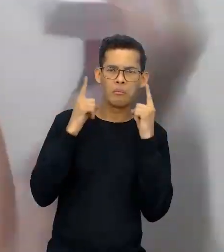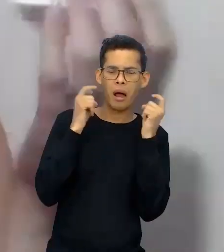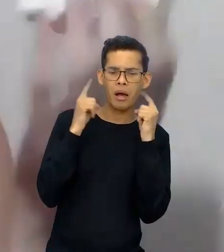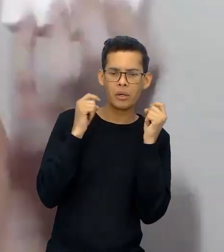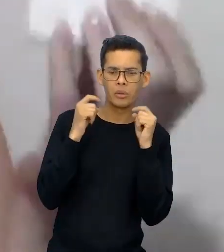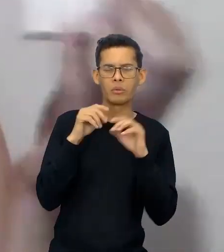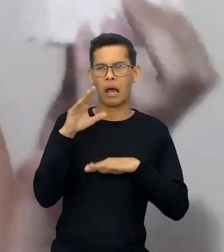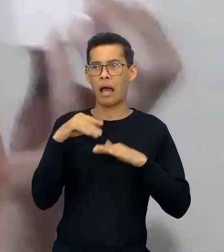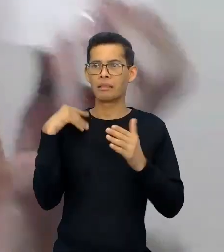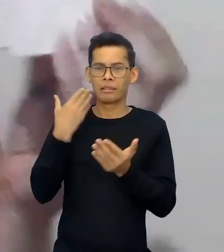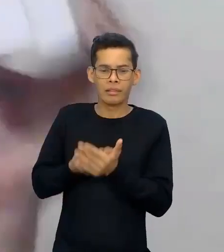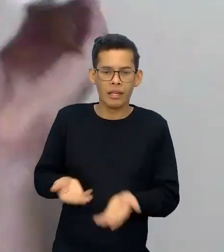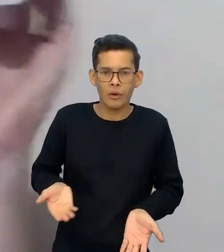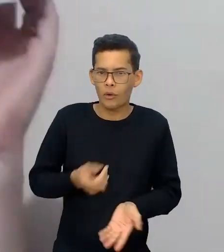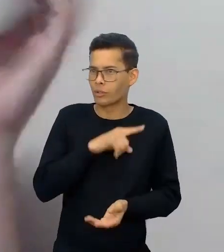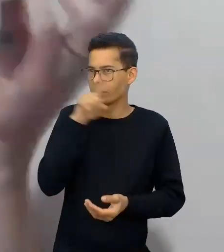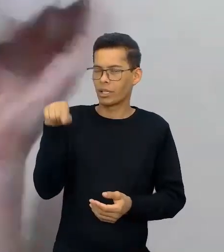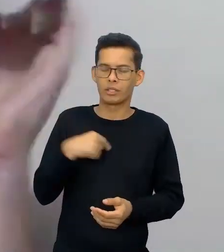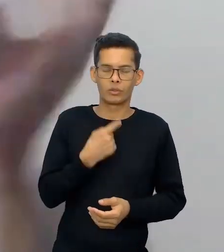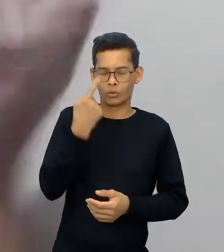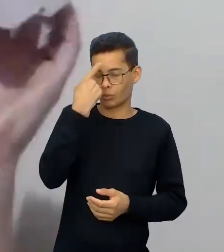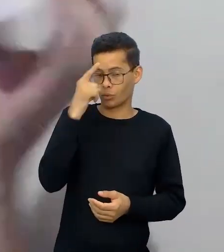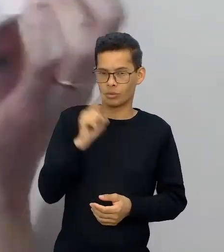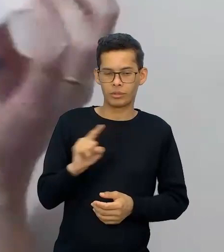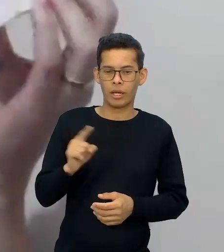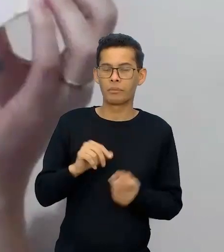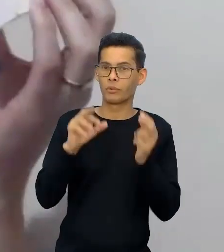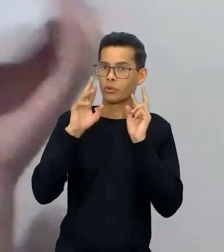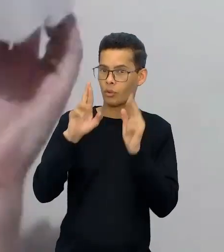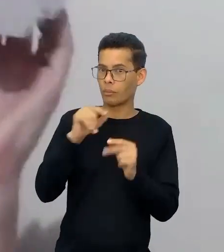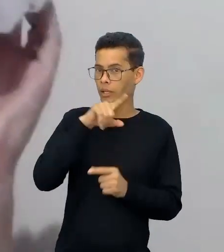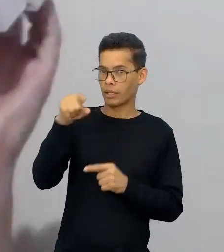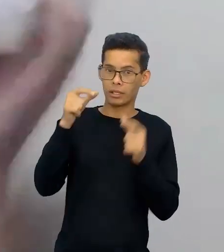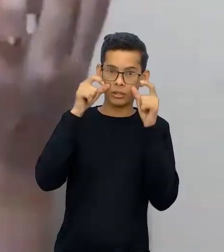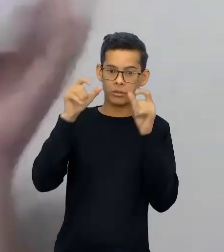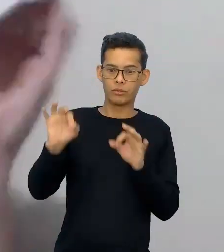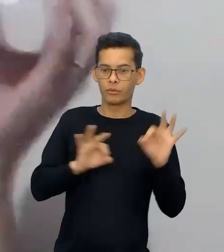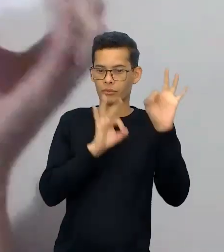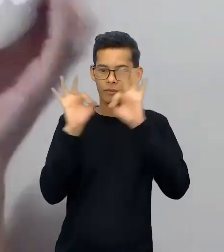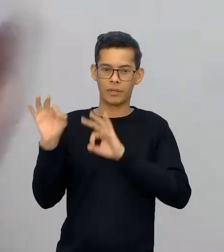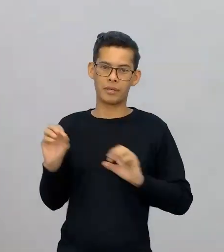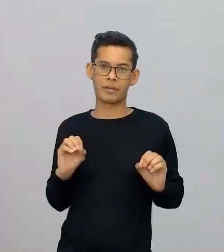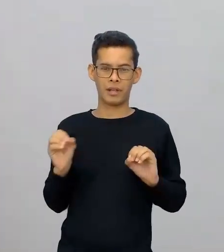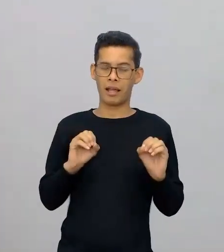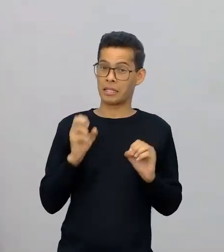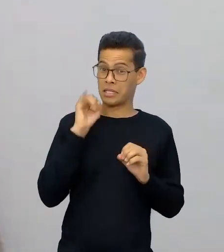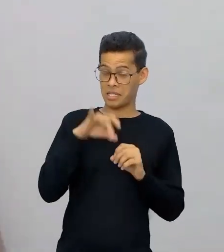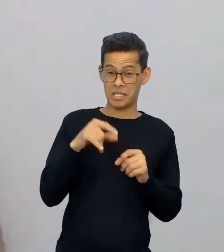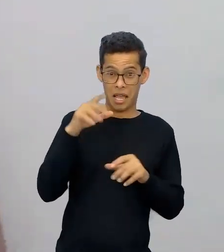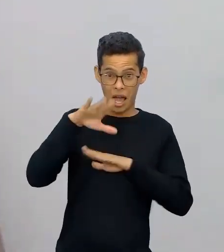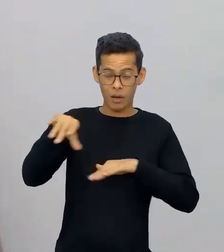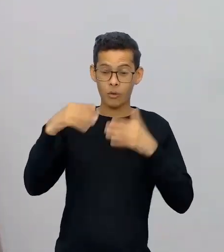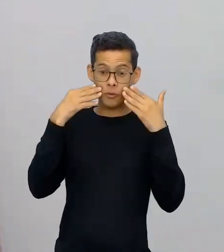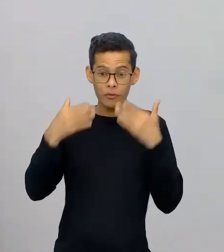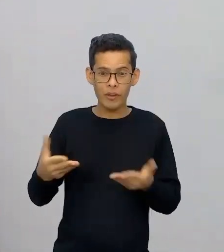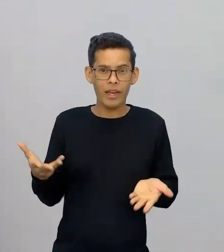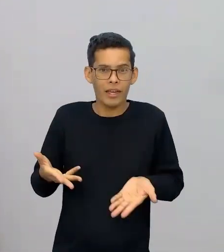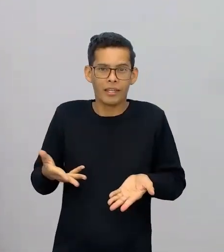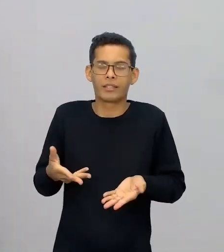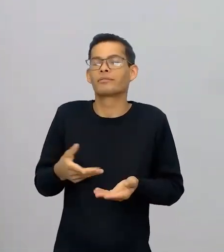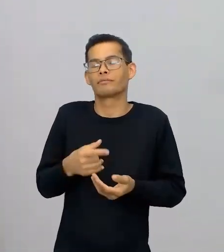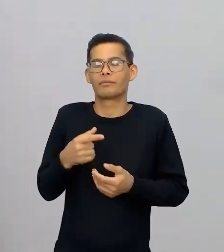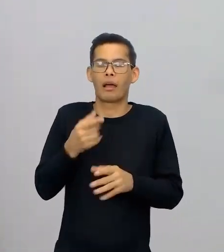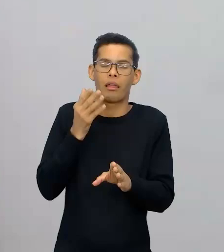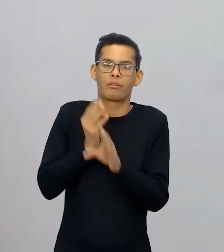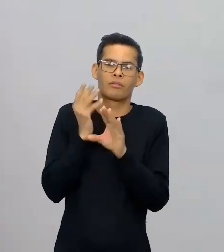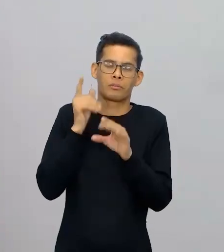eles não sabem que aqui dentro tinha algodão. Espero que eles não assistam essa formação, porque senão contei todo o spoiler. Tudo bem, pessoal?